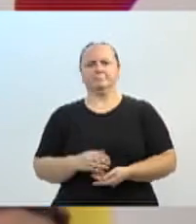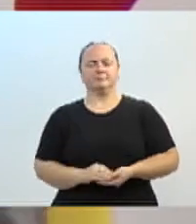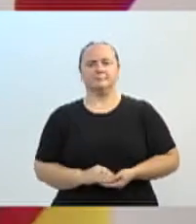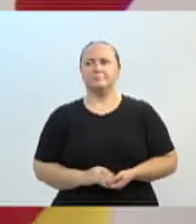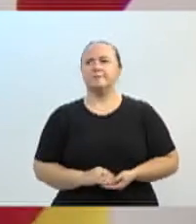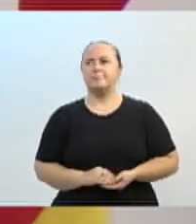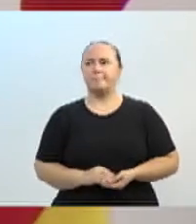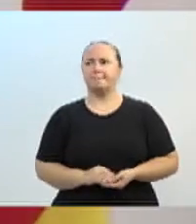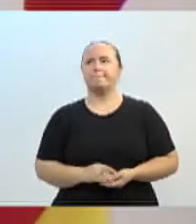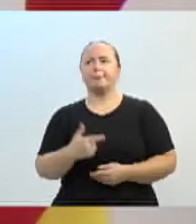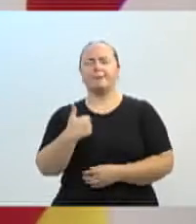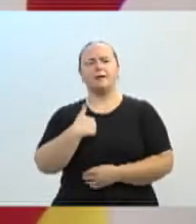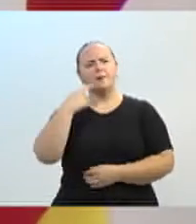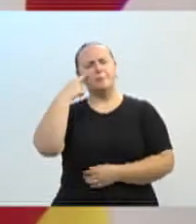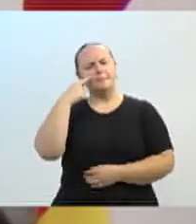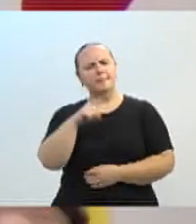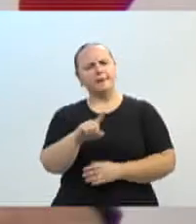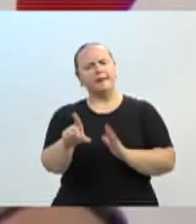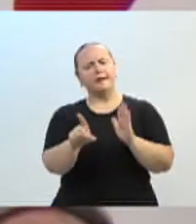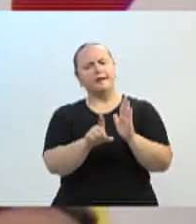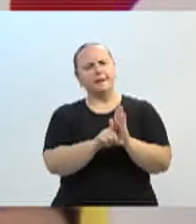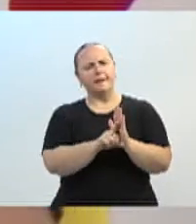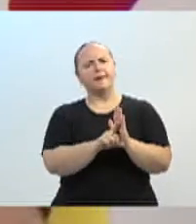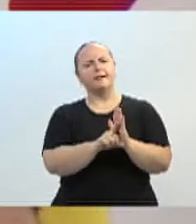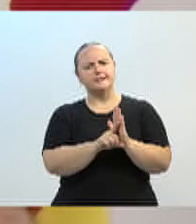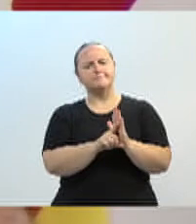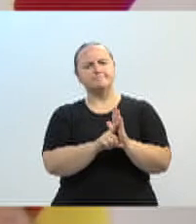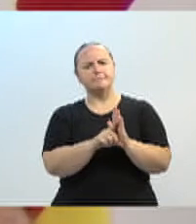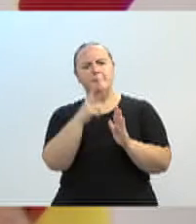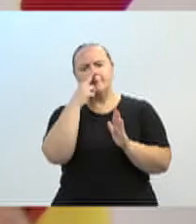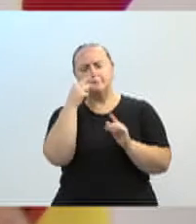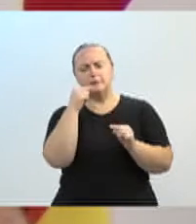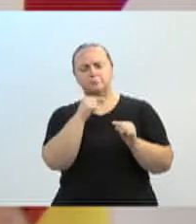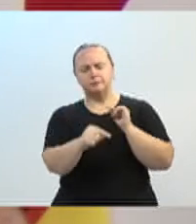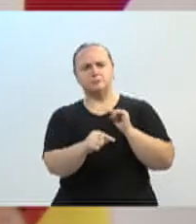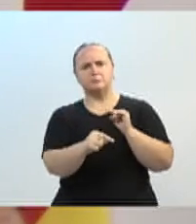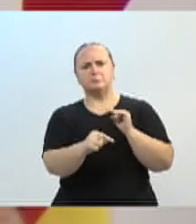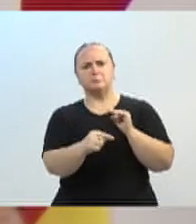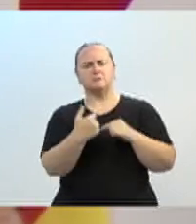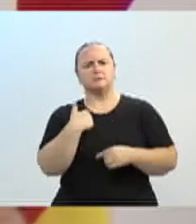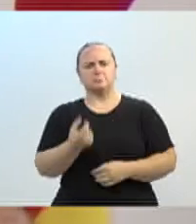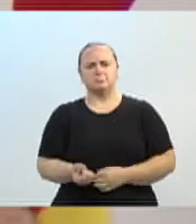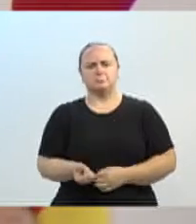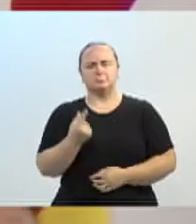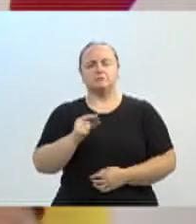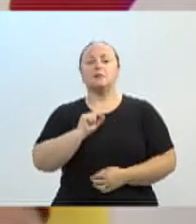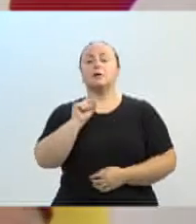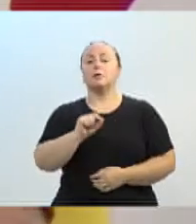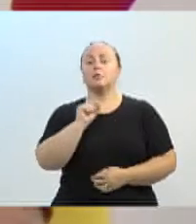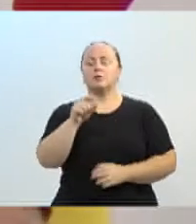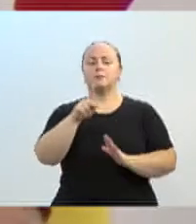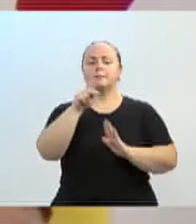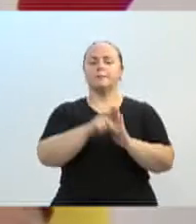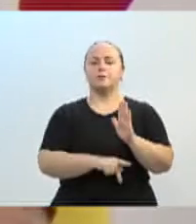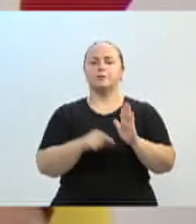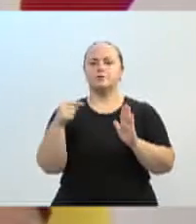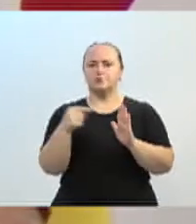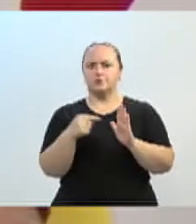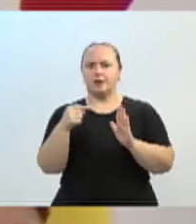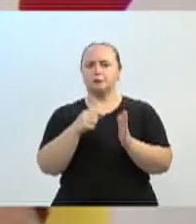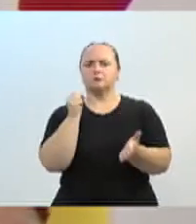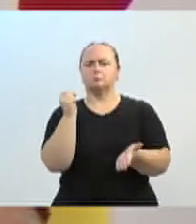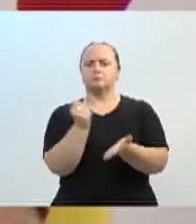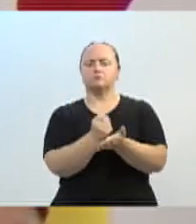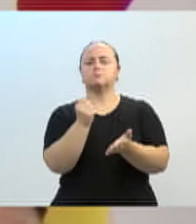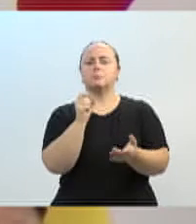logo que tomei conhecimento da existência desta lei contraproducente, protocolei um projeto com o objetivo de